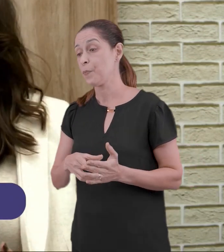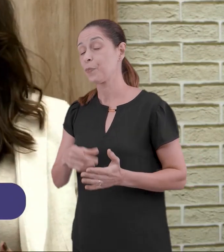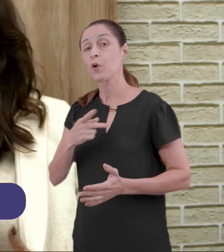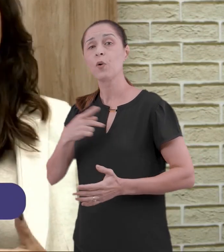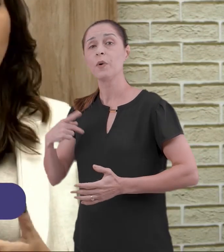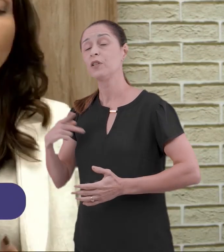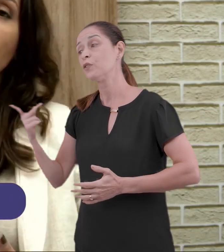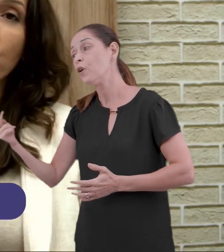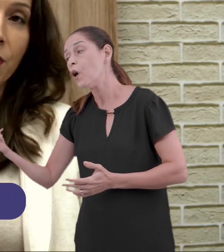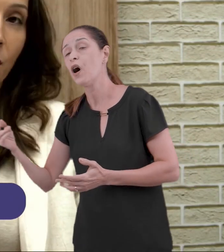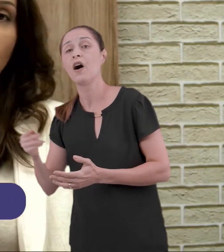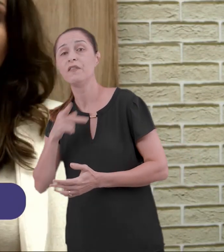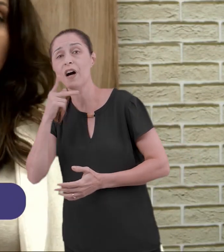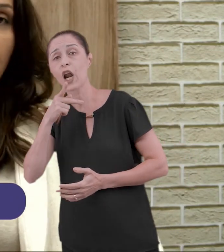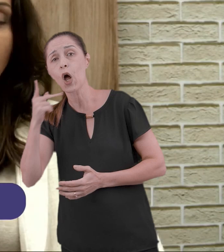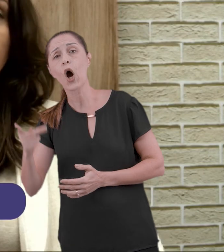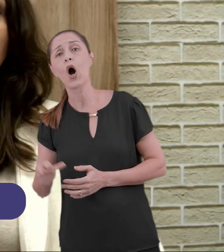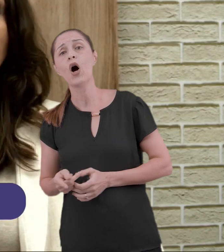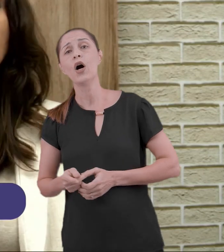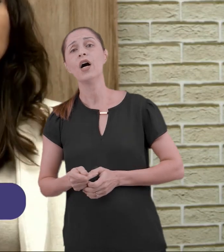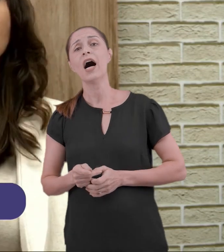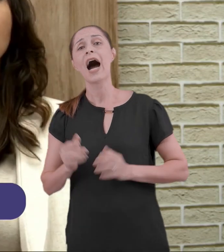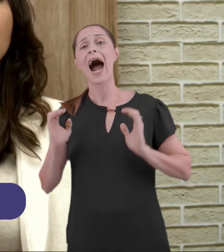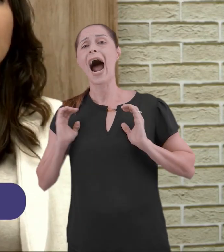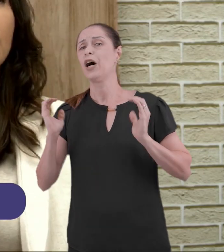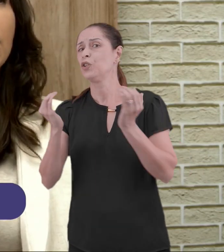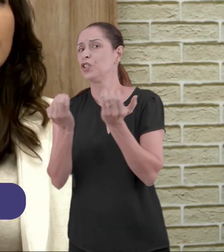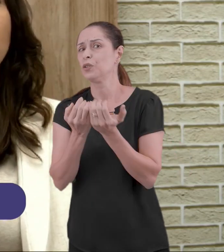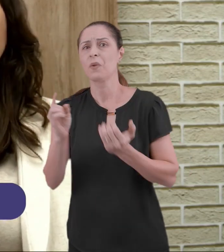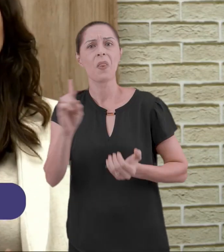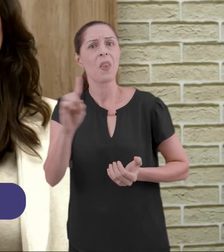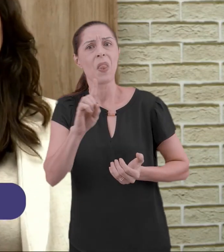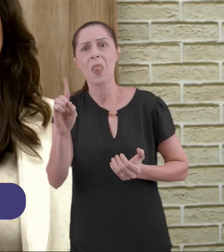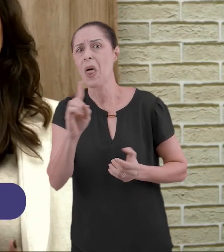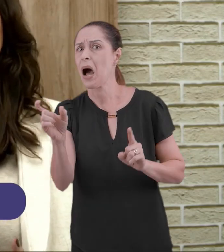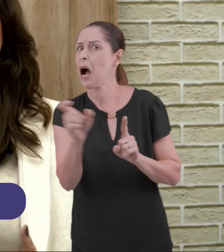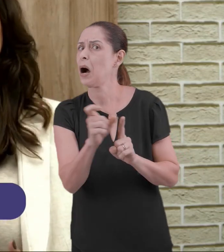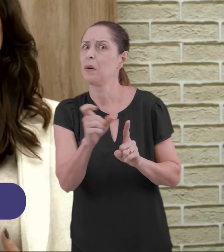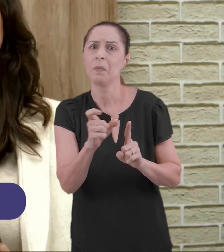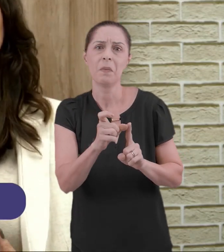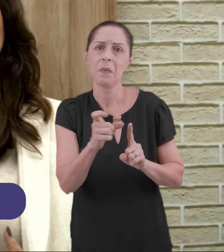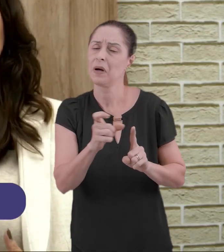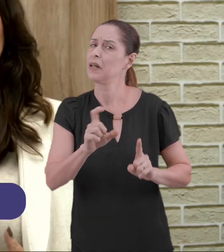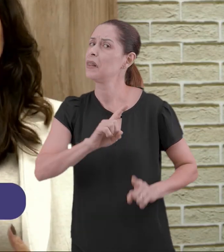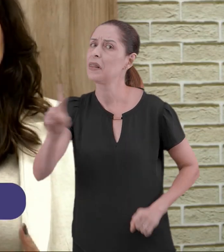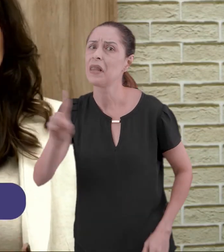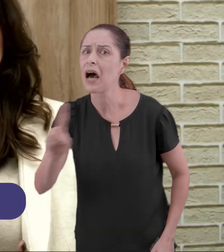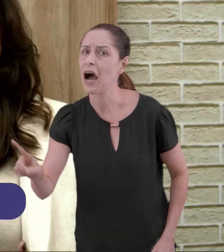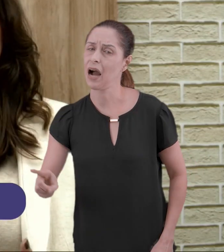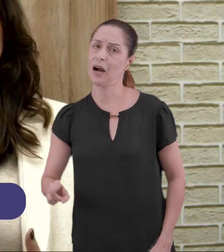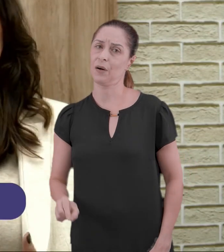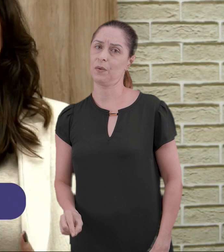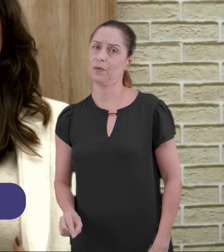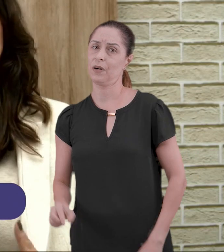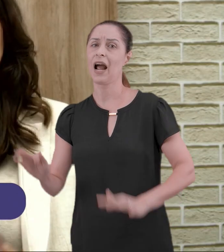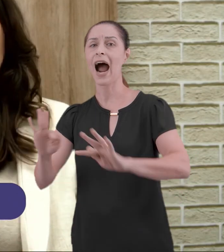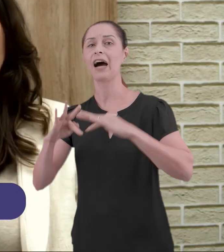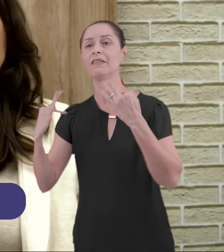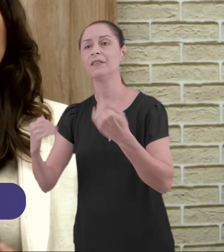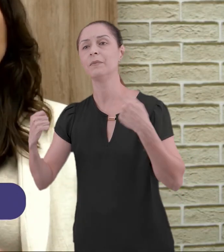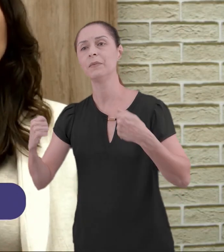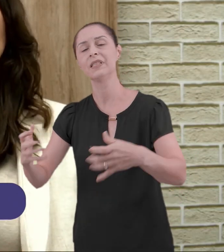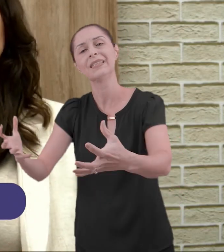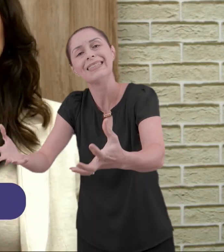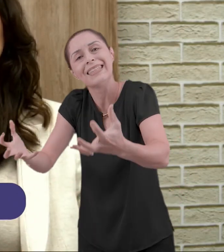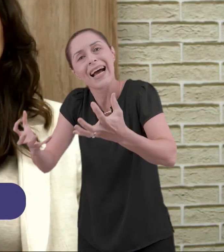que autismo não é possessão demoníaca, né? E que essas famílias precisam ser